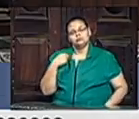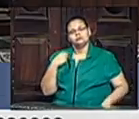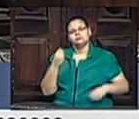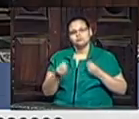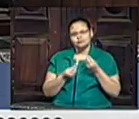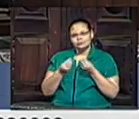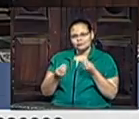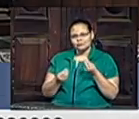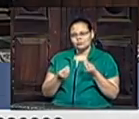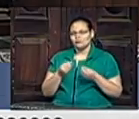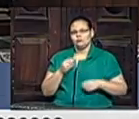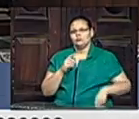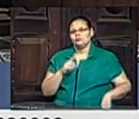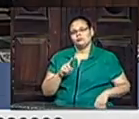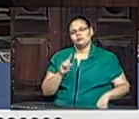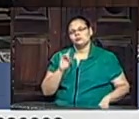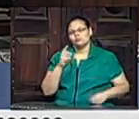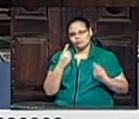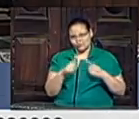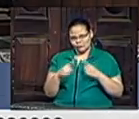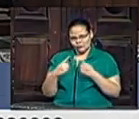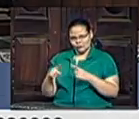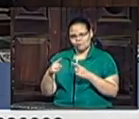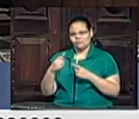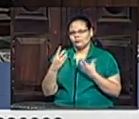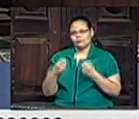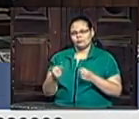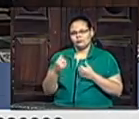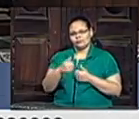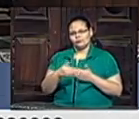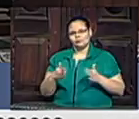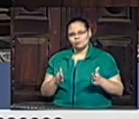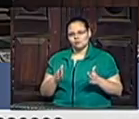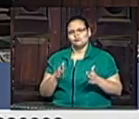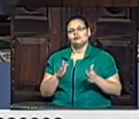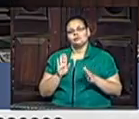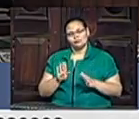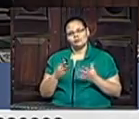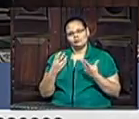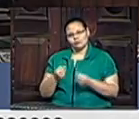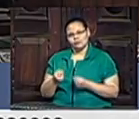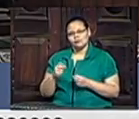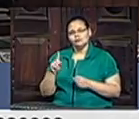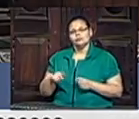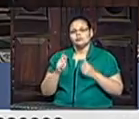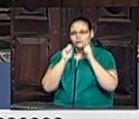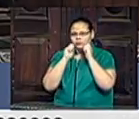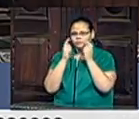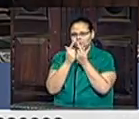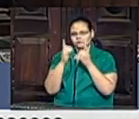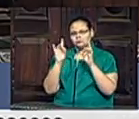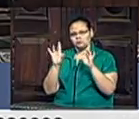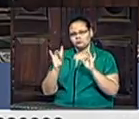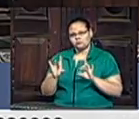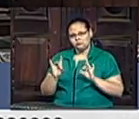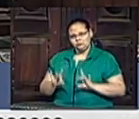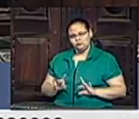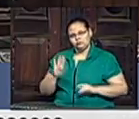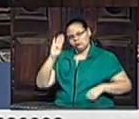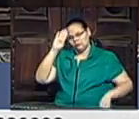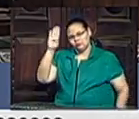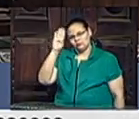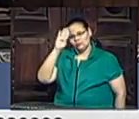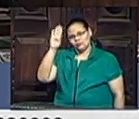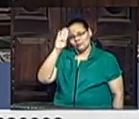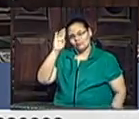não apenas contra esse pacote, como também favoravelmente à Assembleia Legislativa cumprir a sua missão